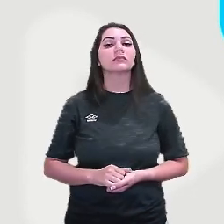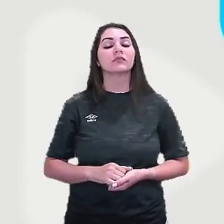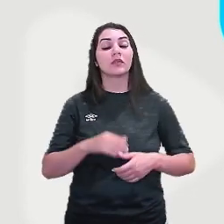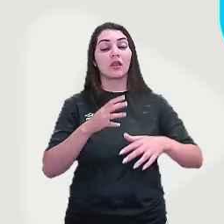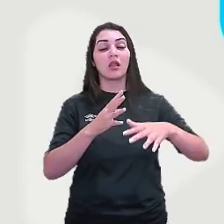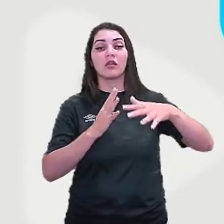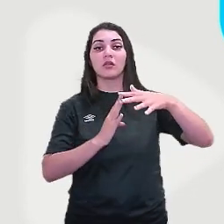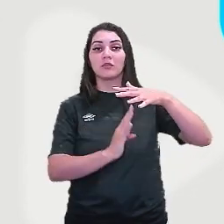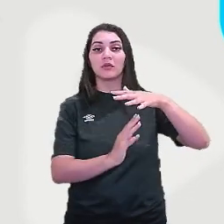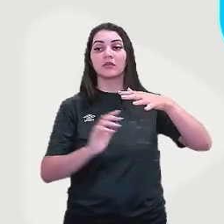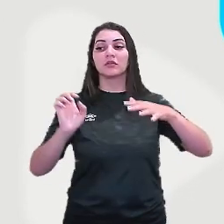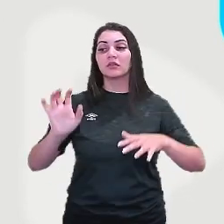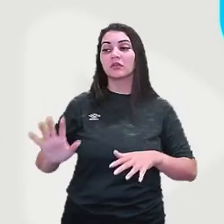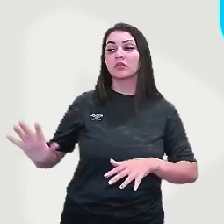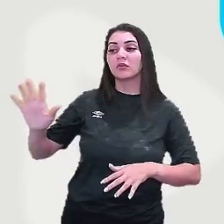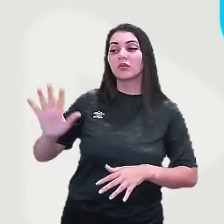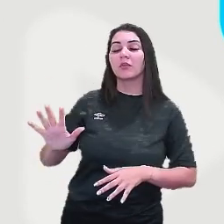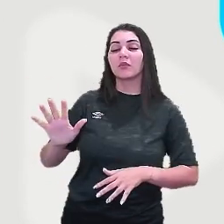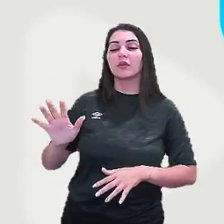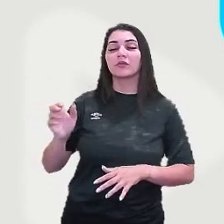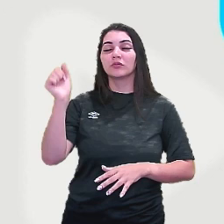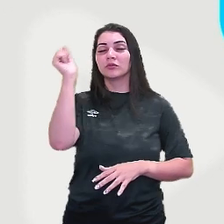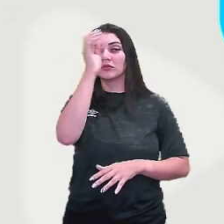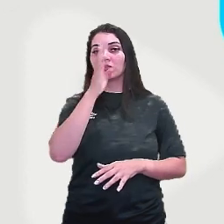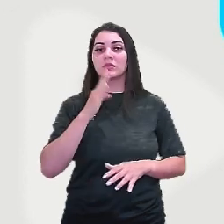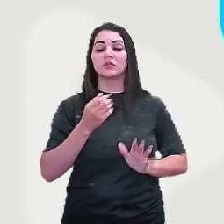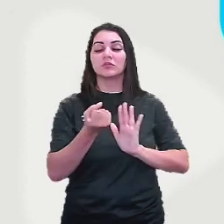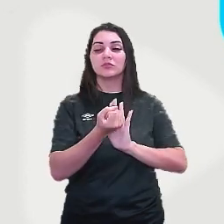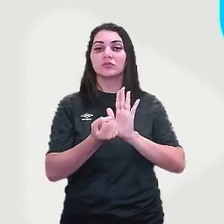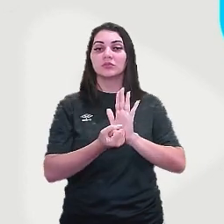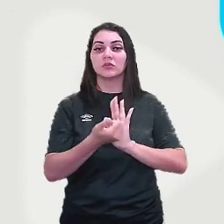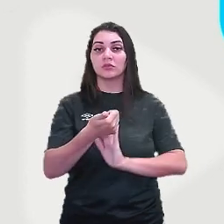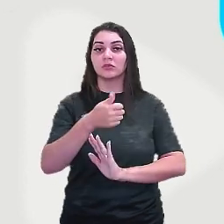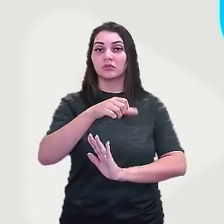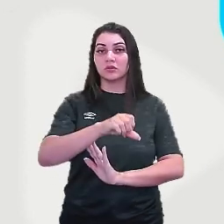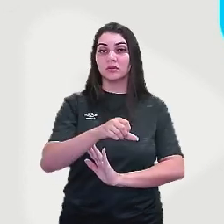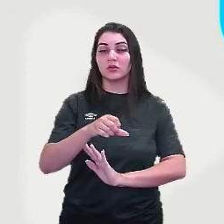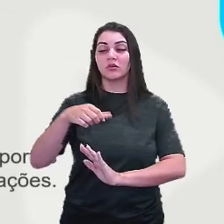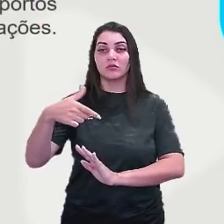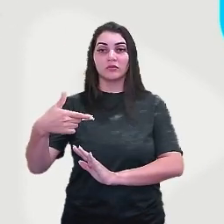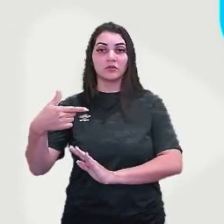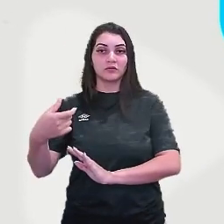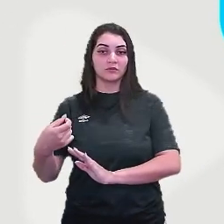Imigrantes europeus no Brasil no século XIX e XX.